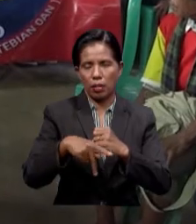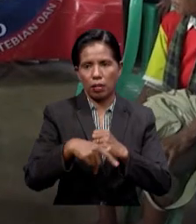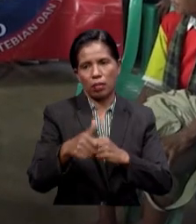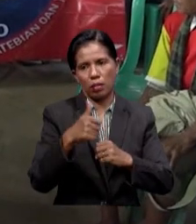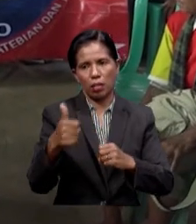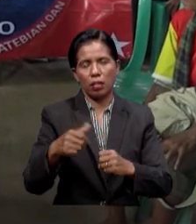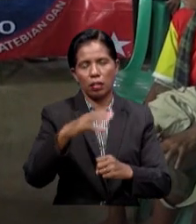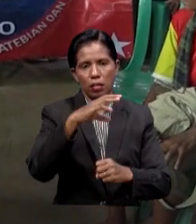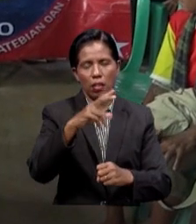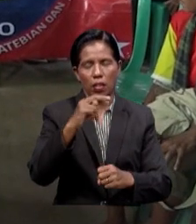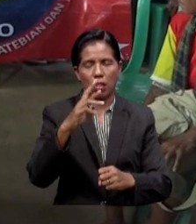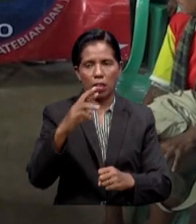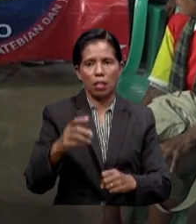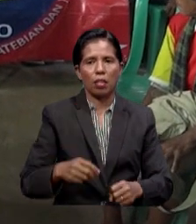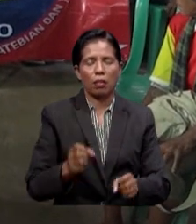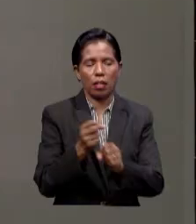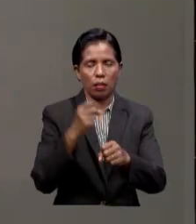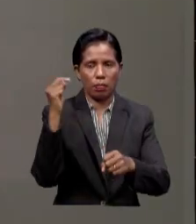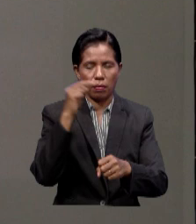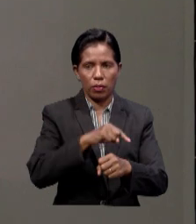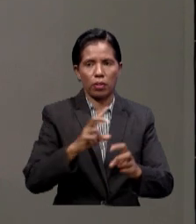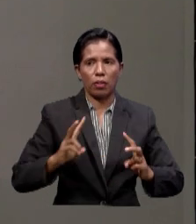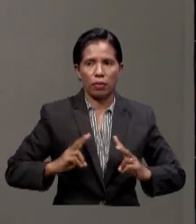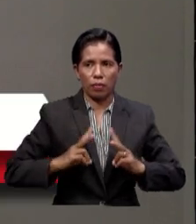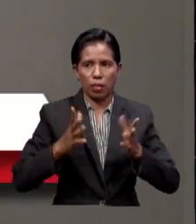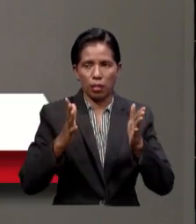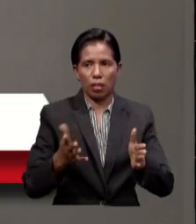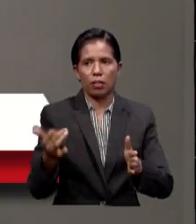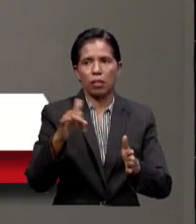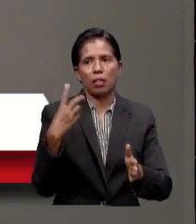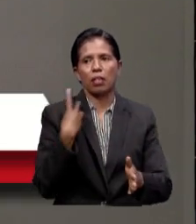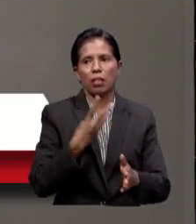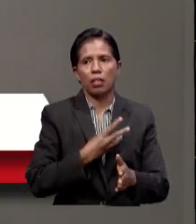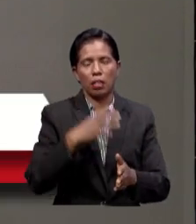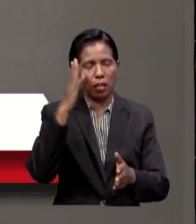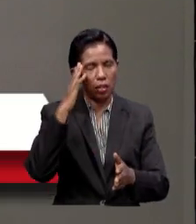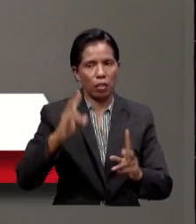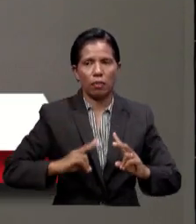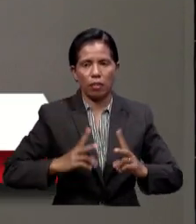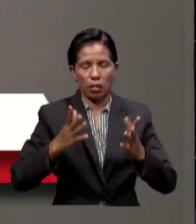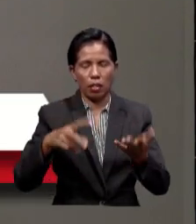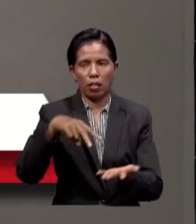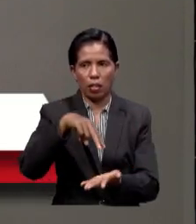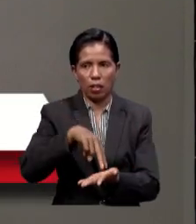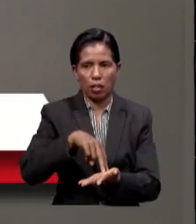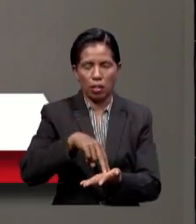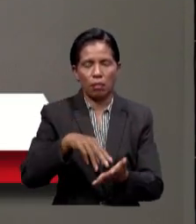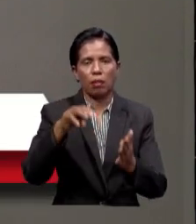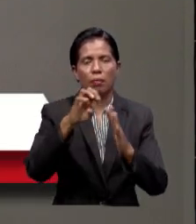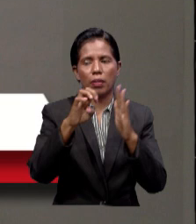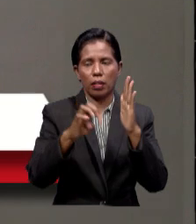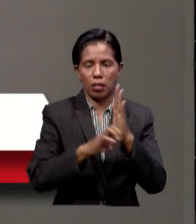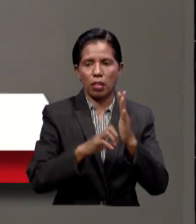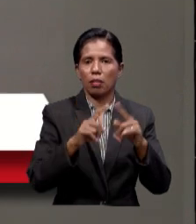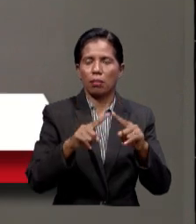liu-liu CNRT começa a politiza veterano Sira. Ita tene veterano ne airi ba estado. Mas